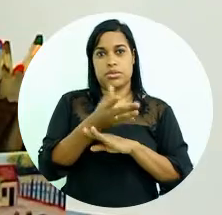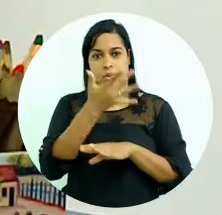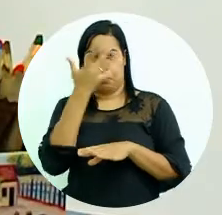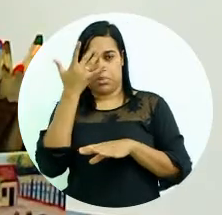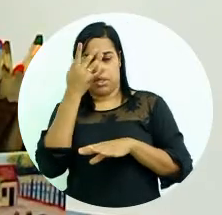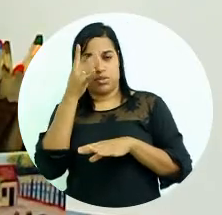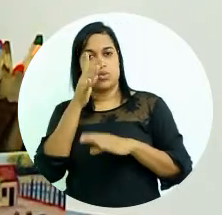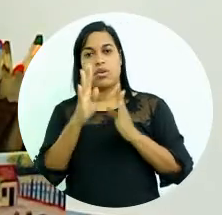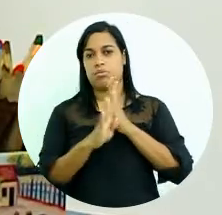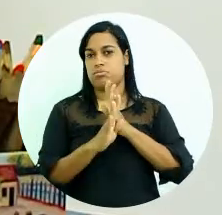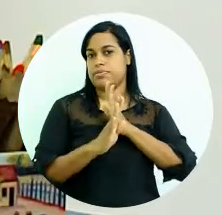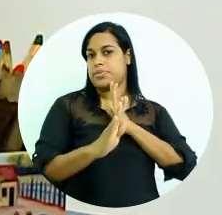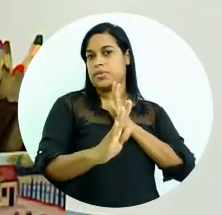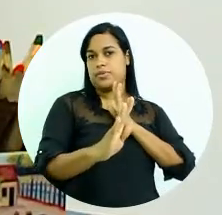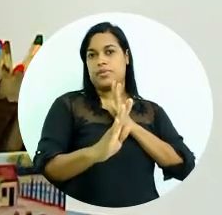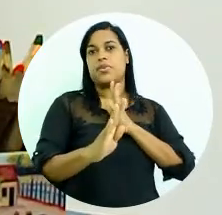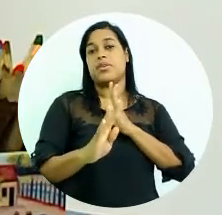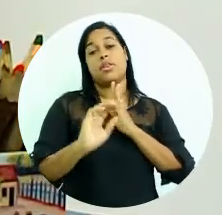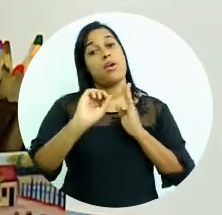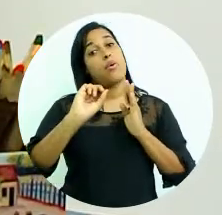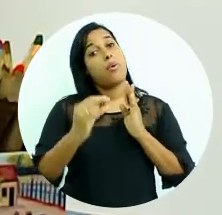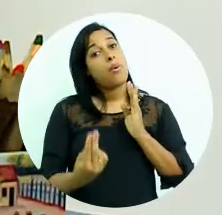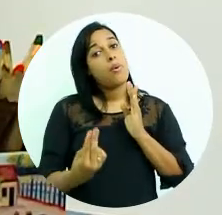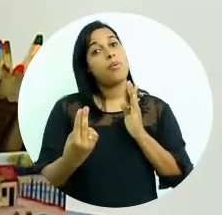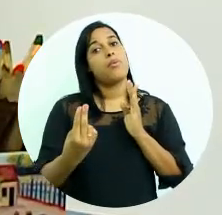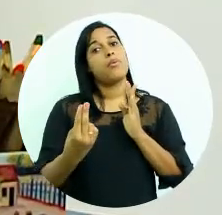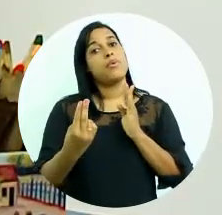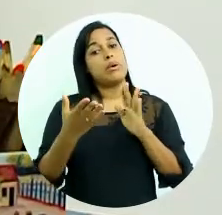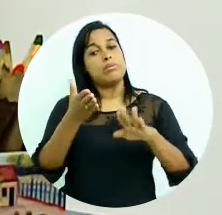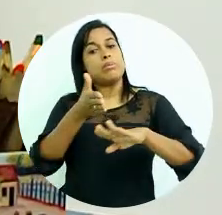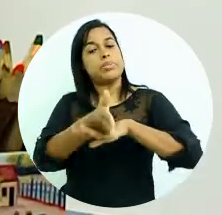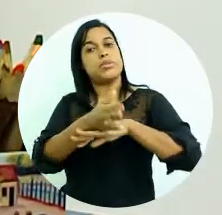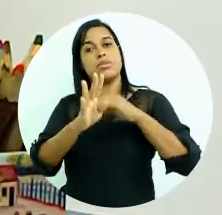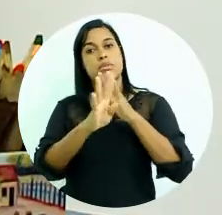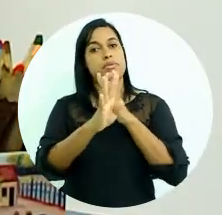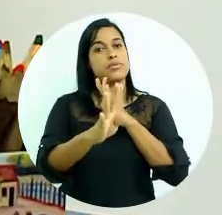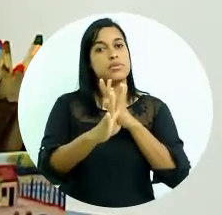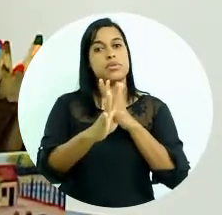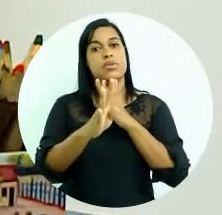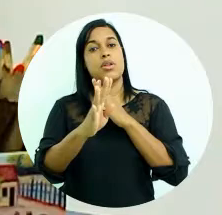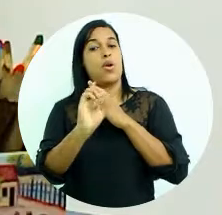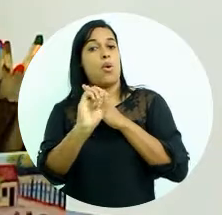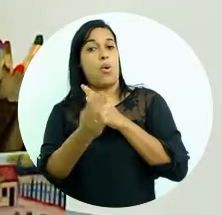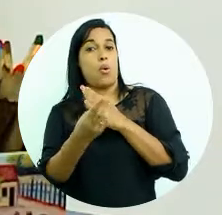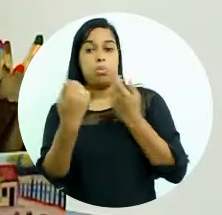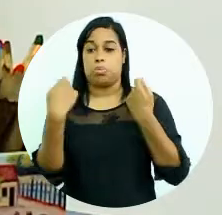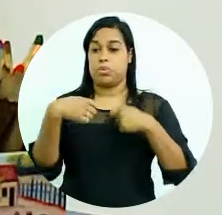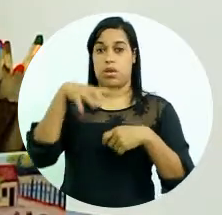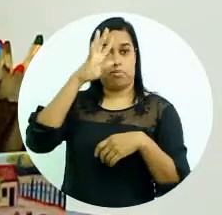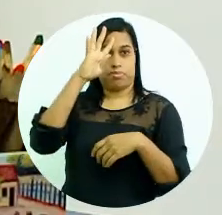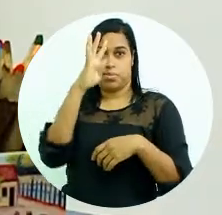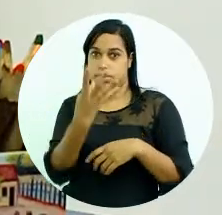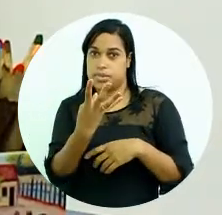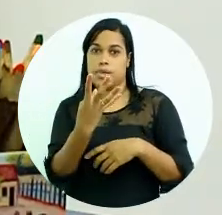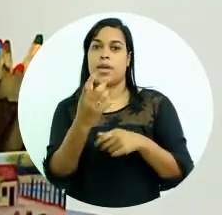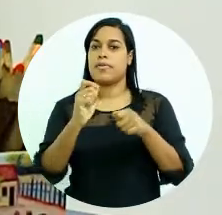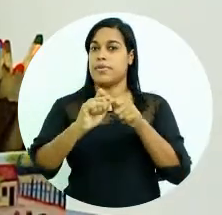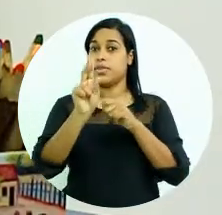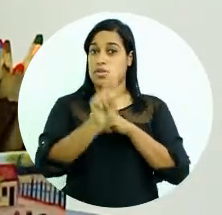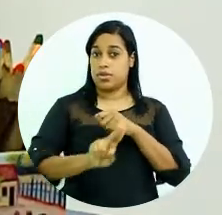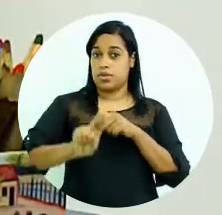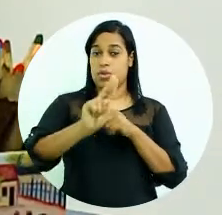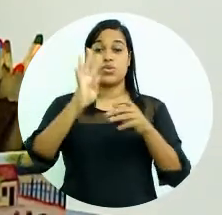um julgamento de alguém que está furando uma fila, ou burlando algum processo de